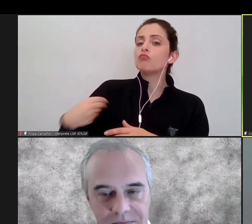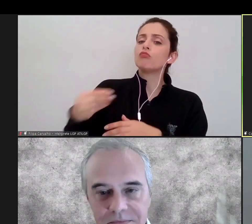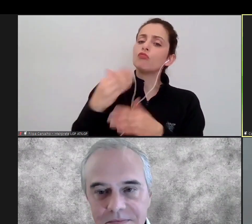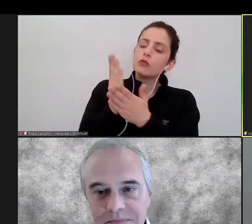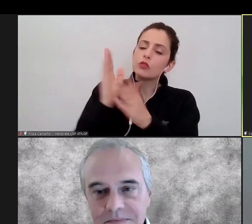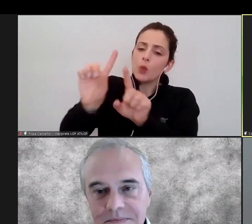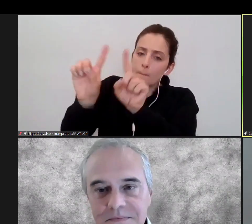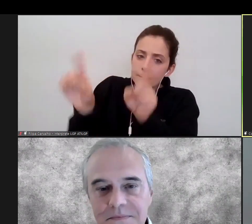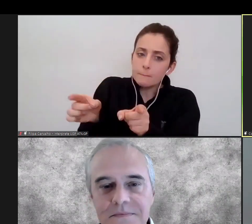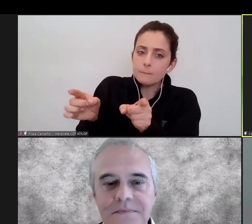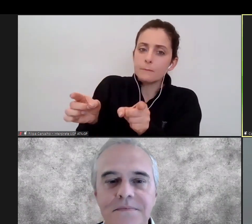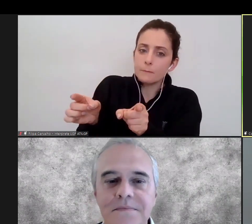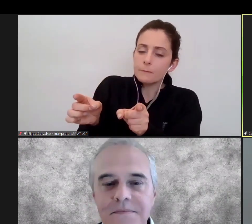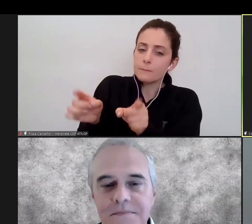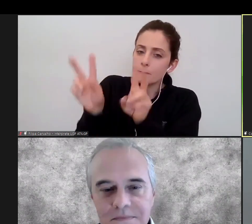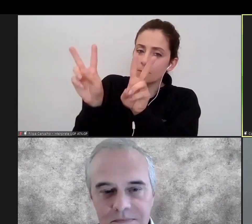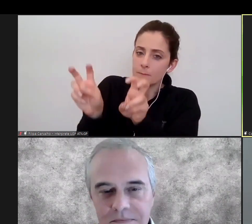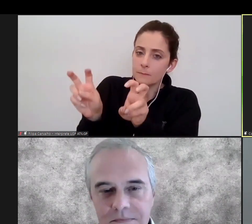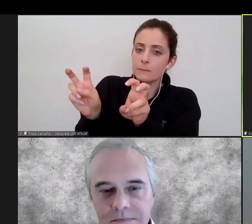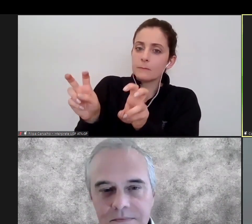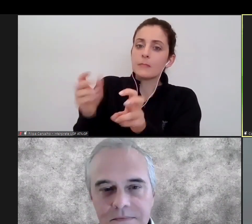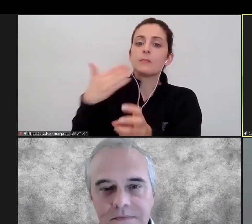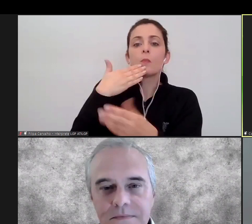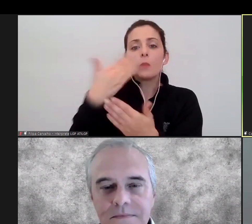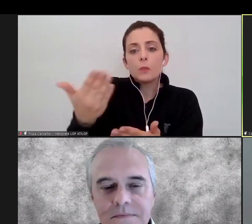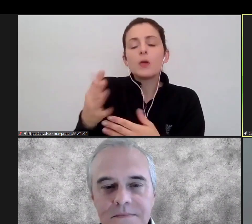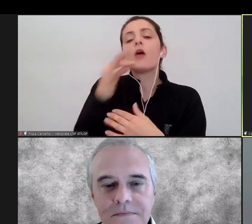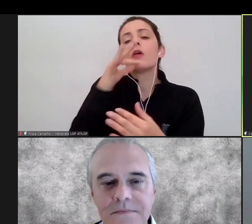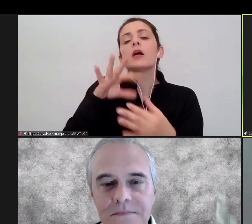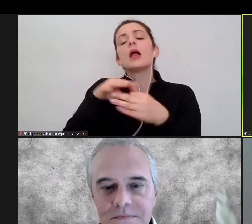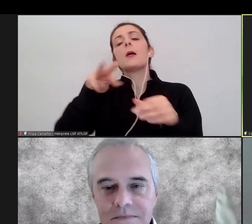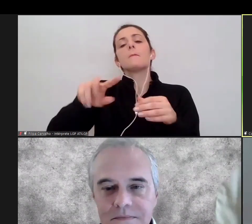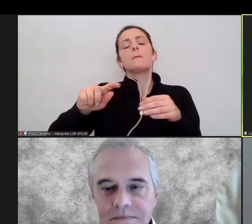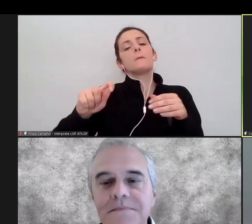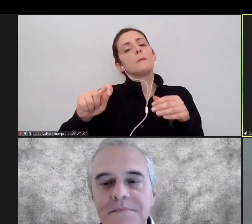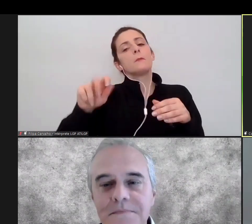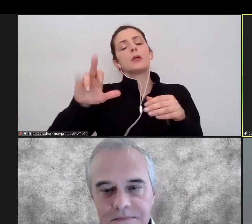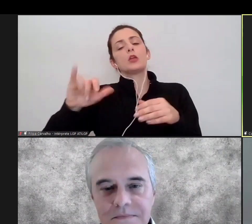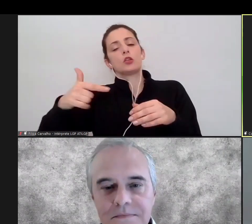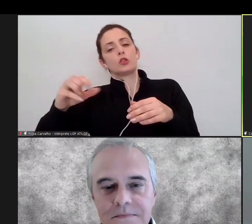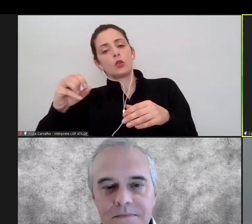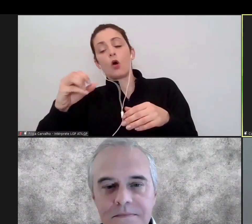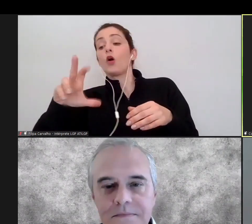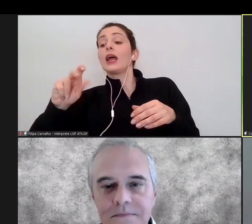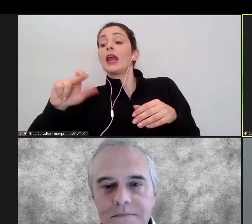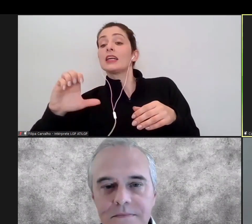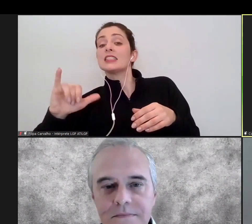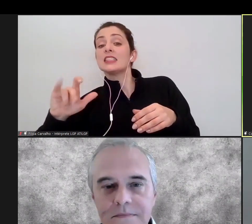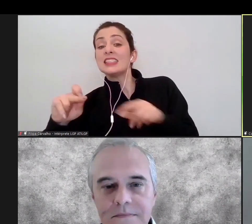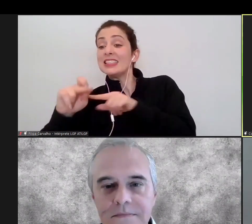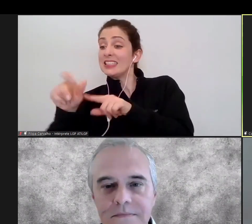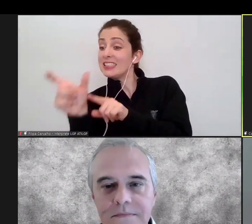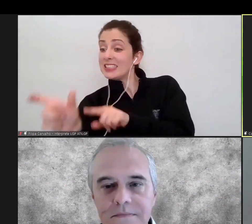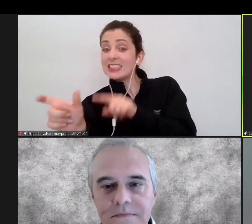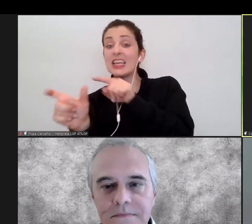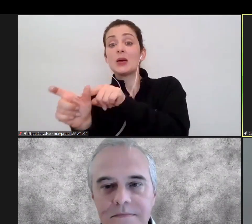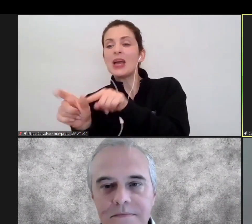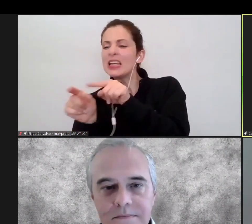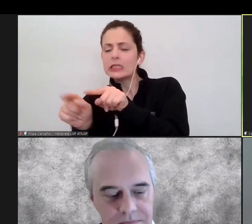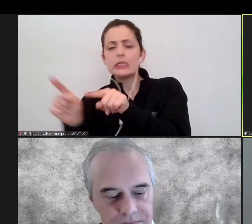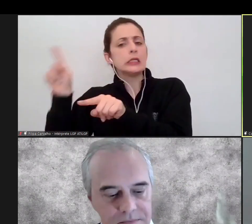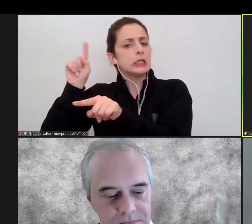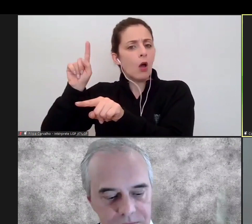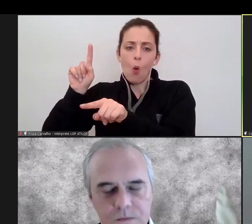parênteses, e obrigada por ter tocado na questão da meritocracia, Eduardo, porque de facto uma ferramenta, eu diria, perigosa, a questão